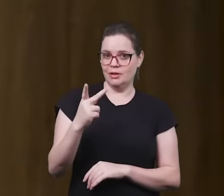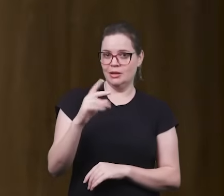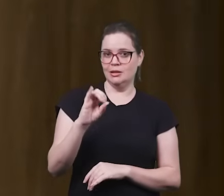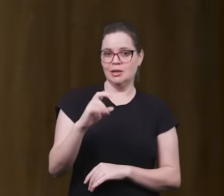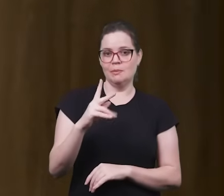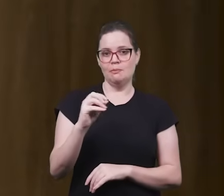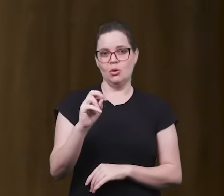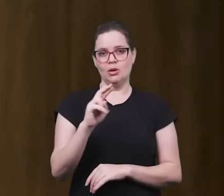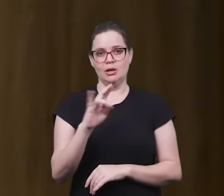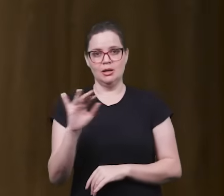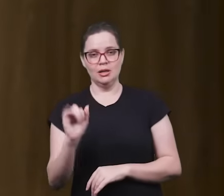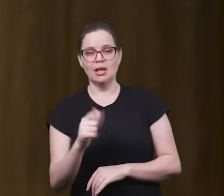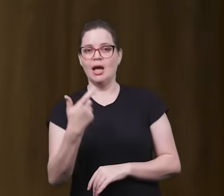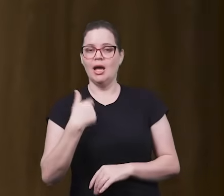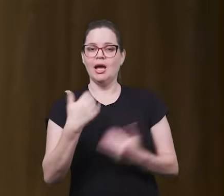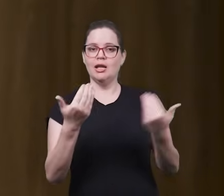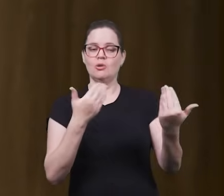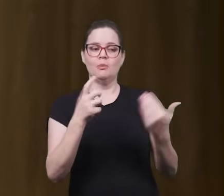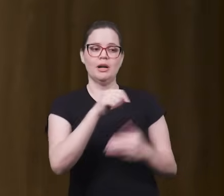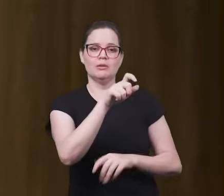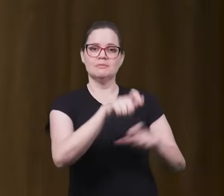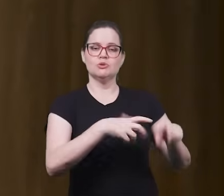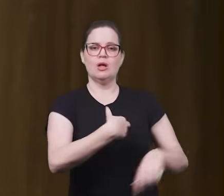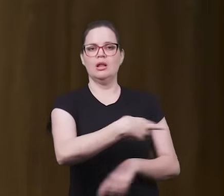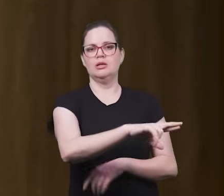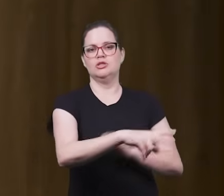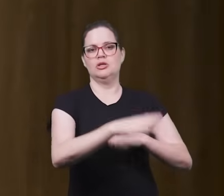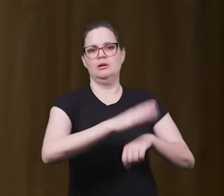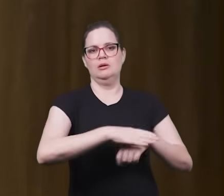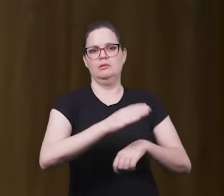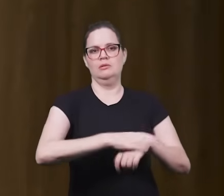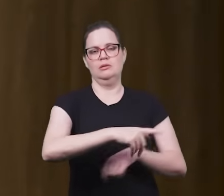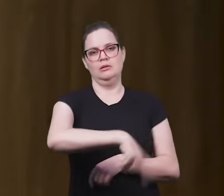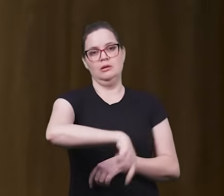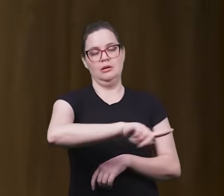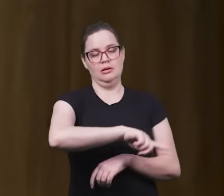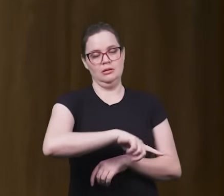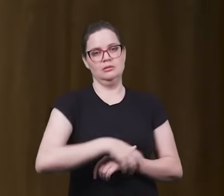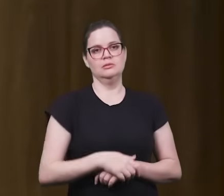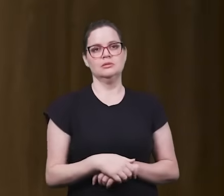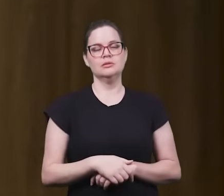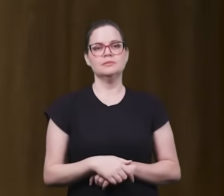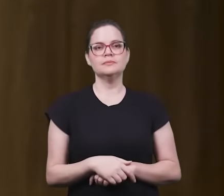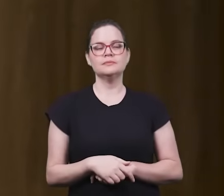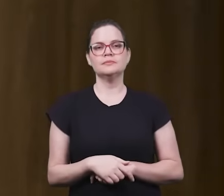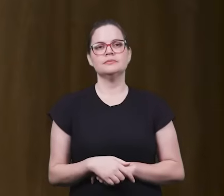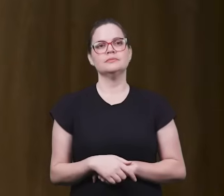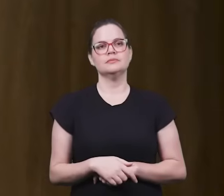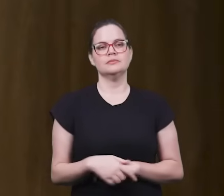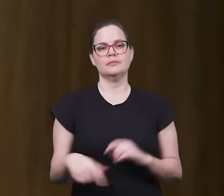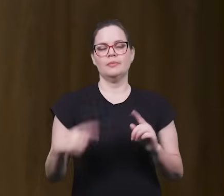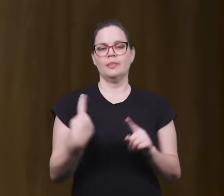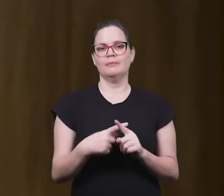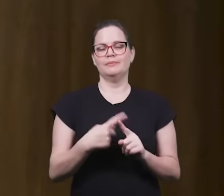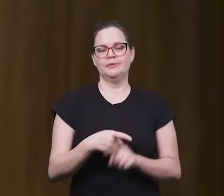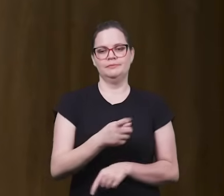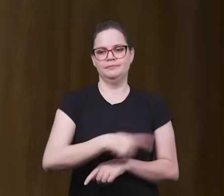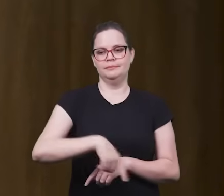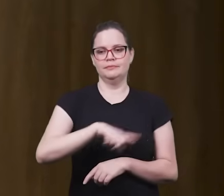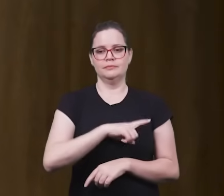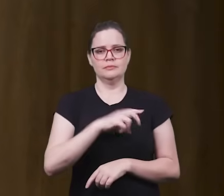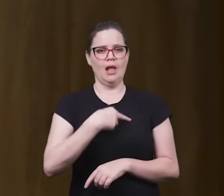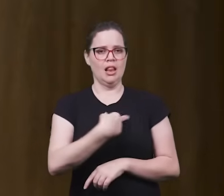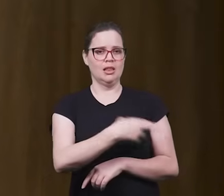aos religiosos do seu tempo. Por quê? Porque eles exerceram uma